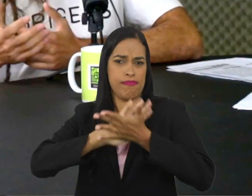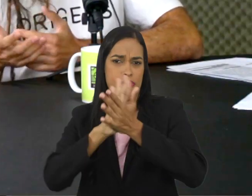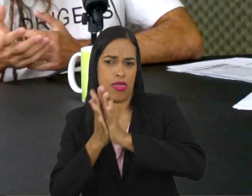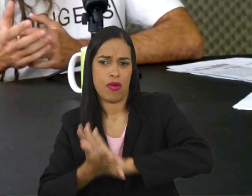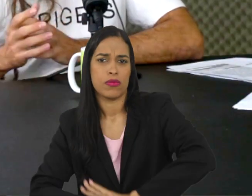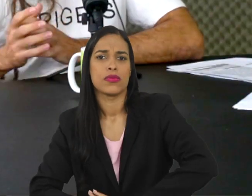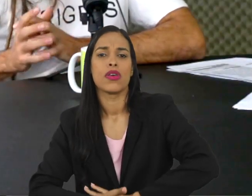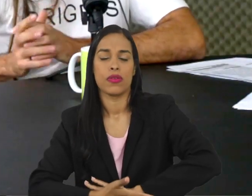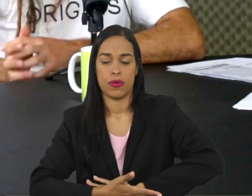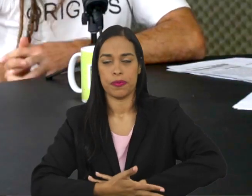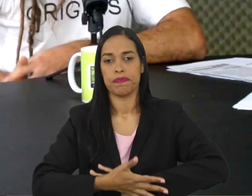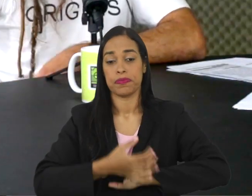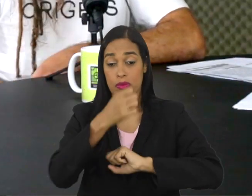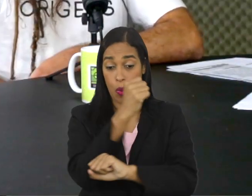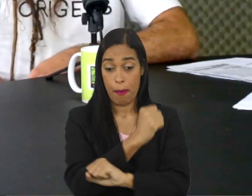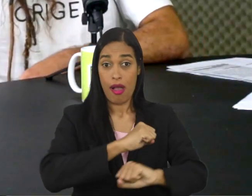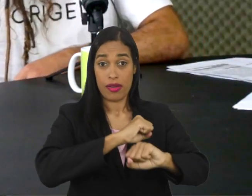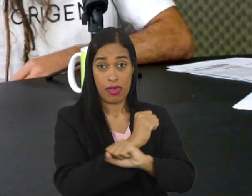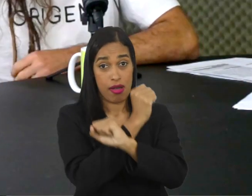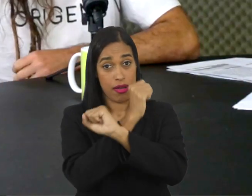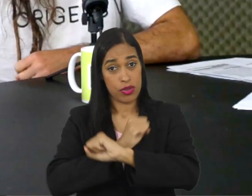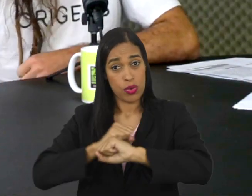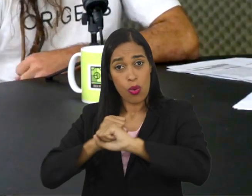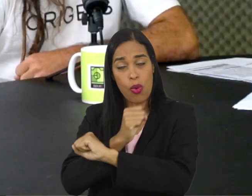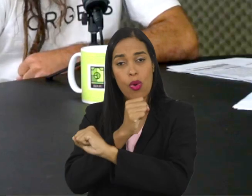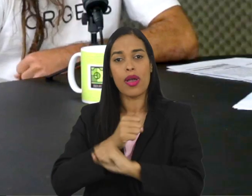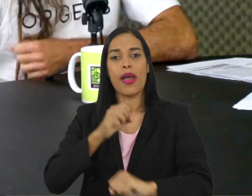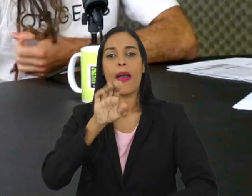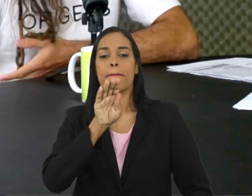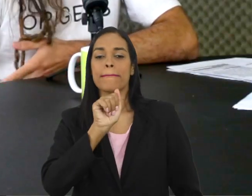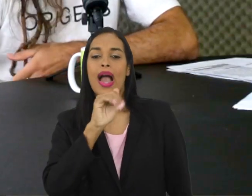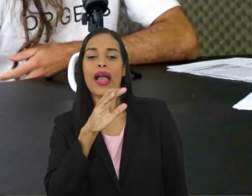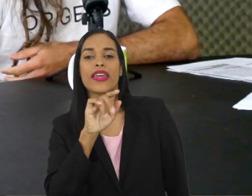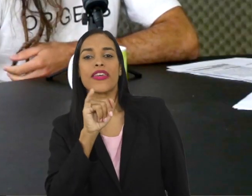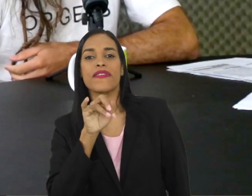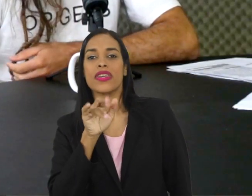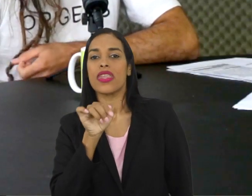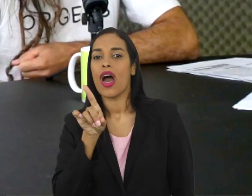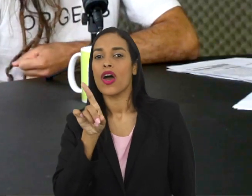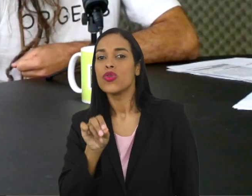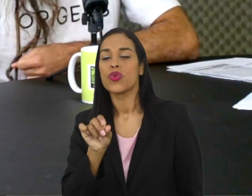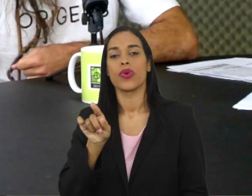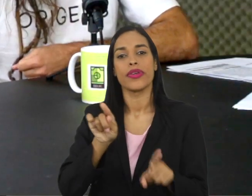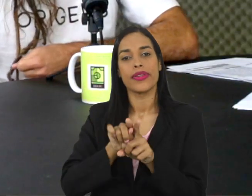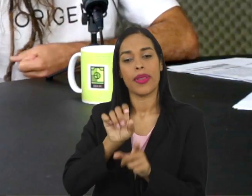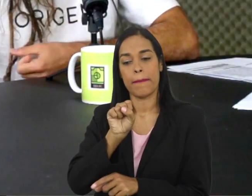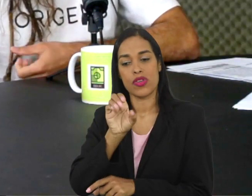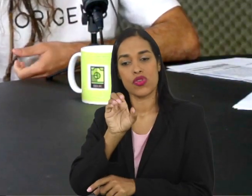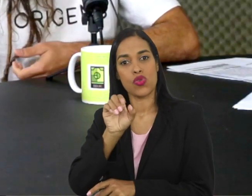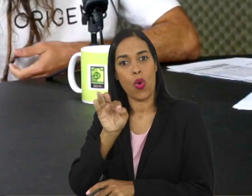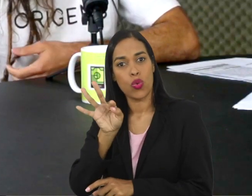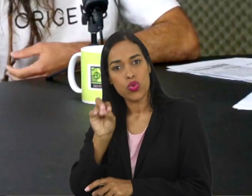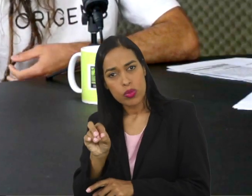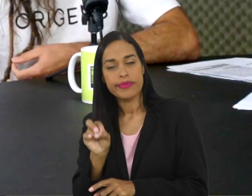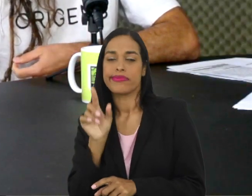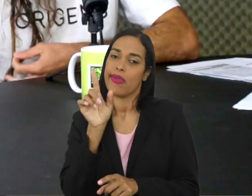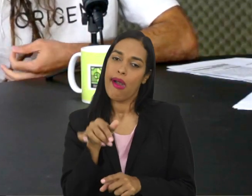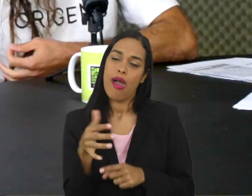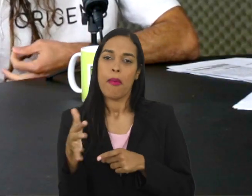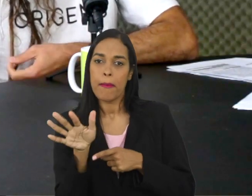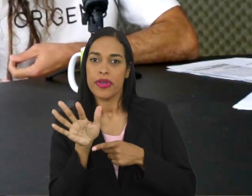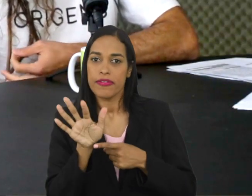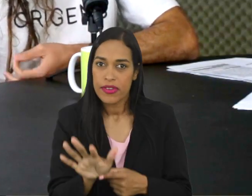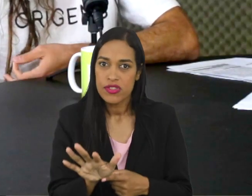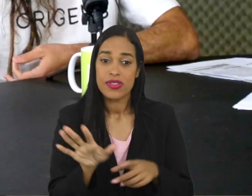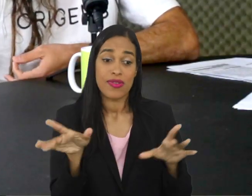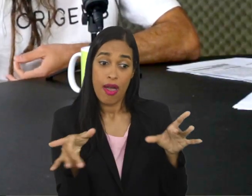bastante preconceito. O maracatu é uma maracatu, tanto de baque virado quanto o de baque solto, é uma manifestação que está